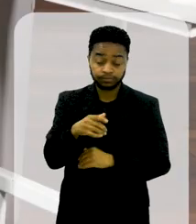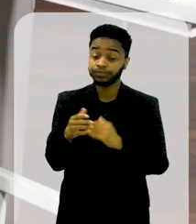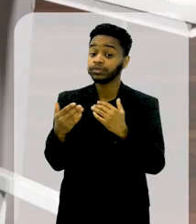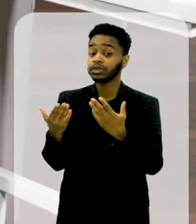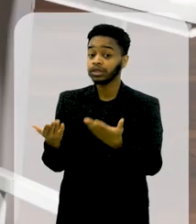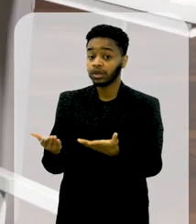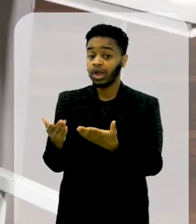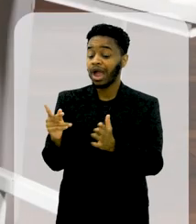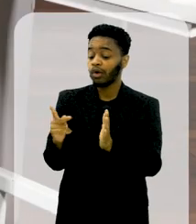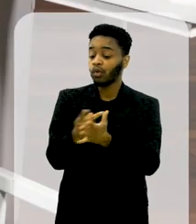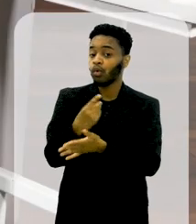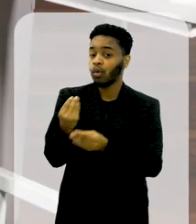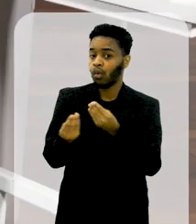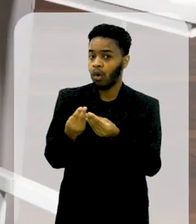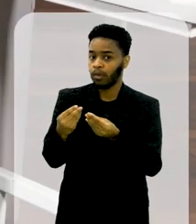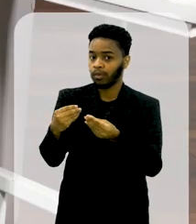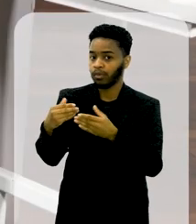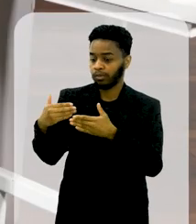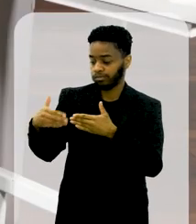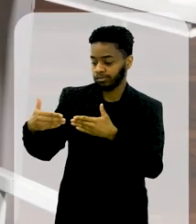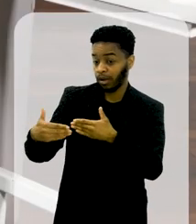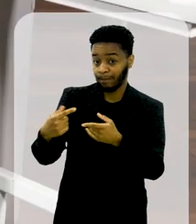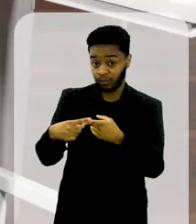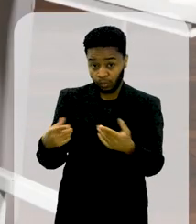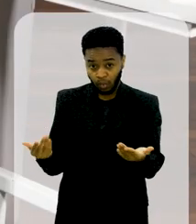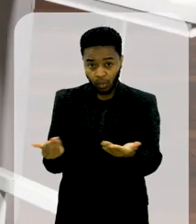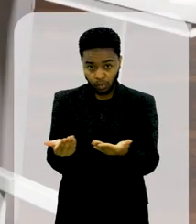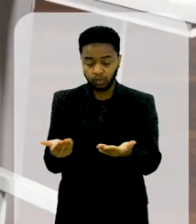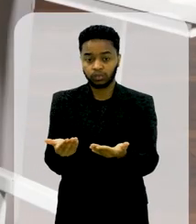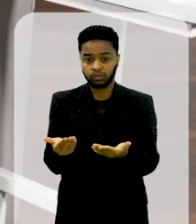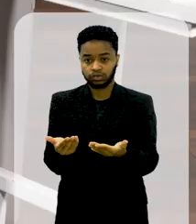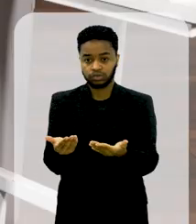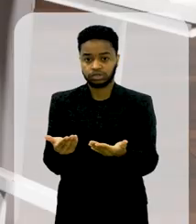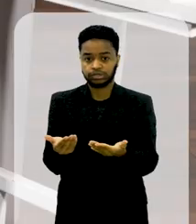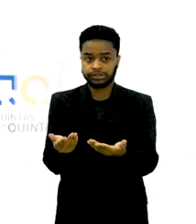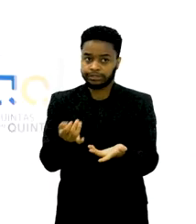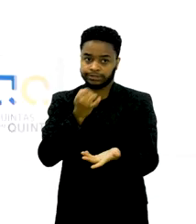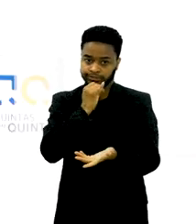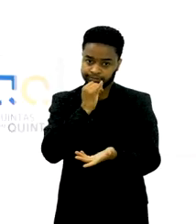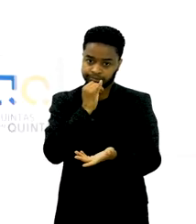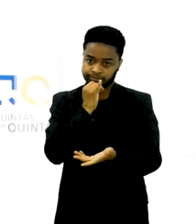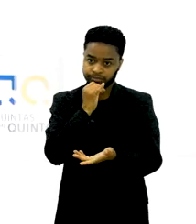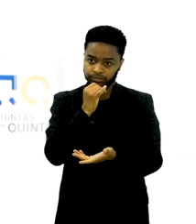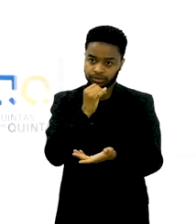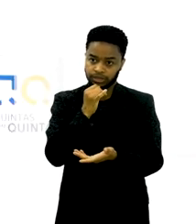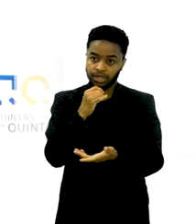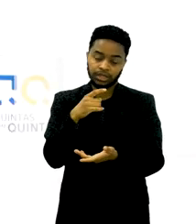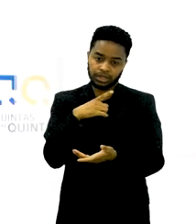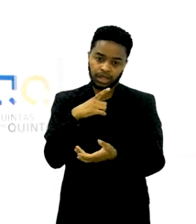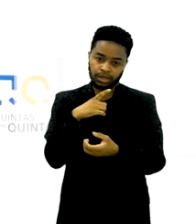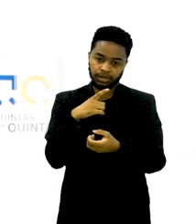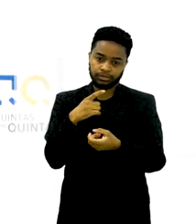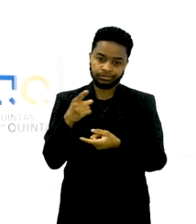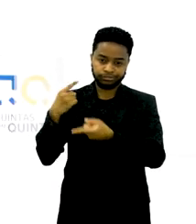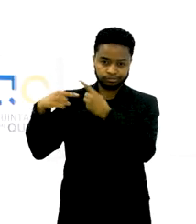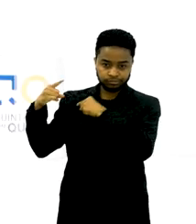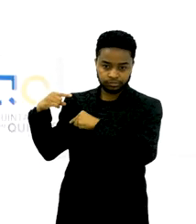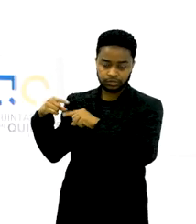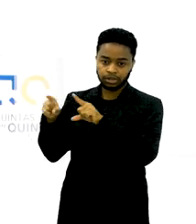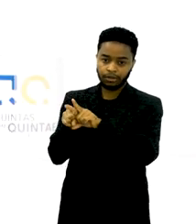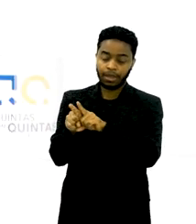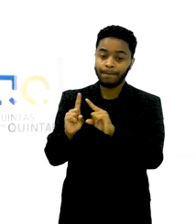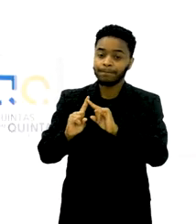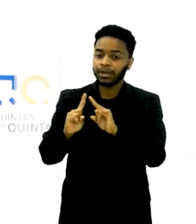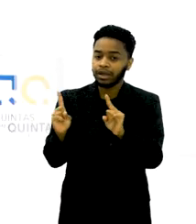aí então isso foi vindo com um tempo que hoje em dia eh quer dizer você tem um retrocesso nesse processo também